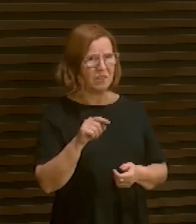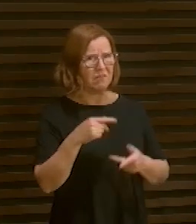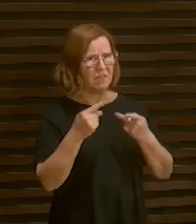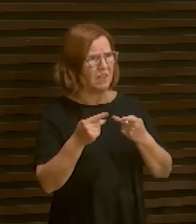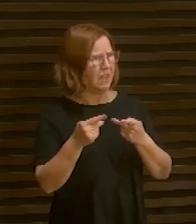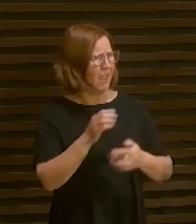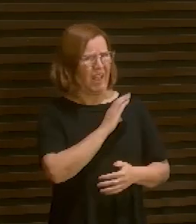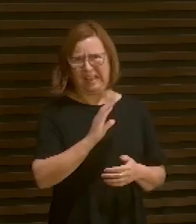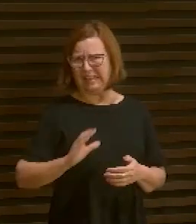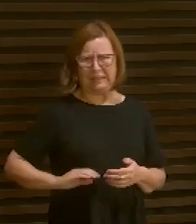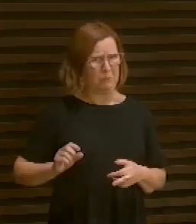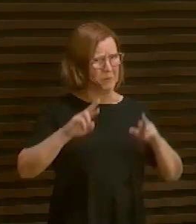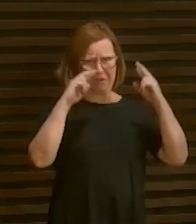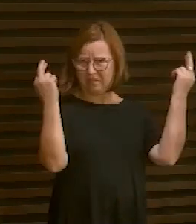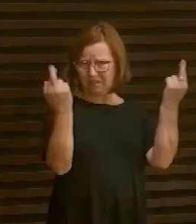está reinando.